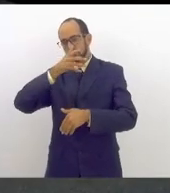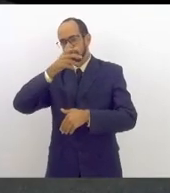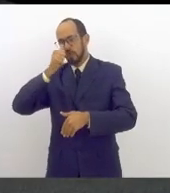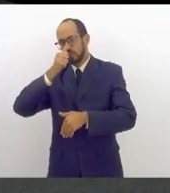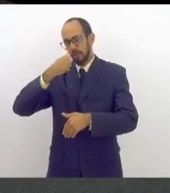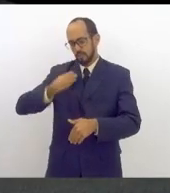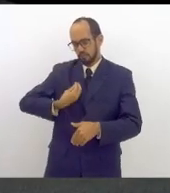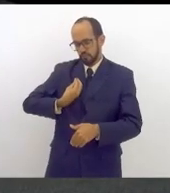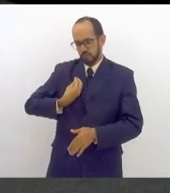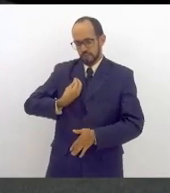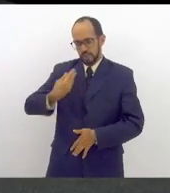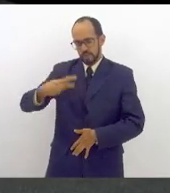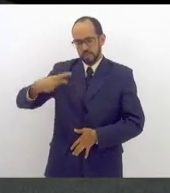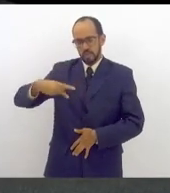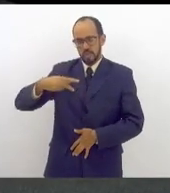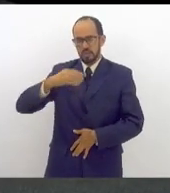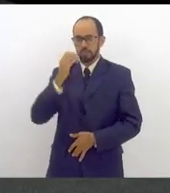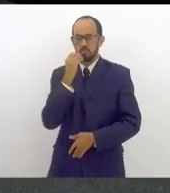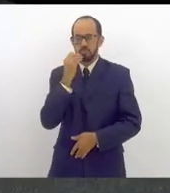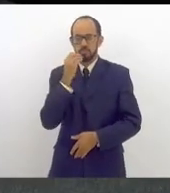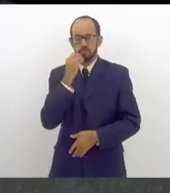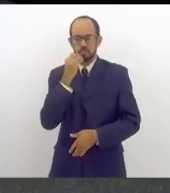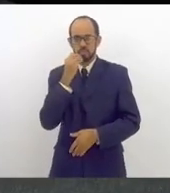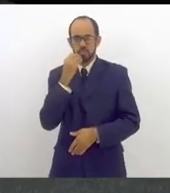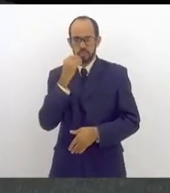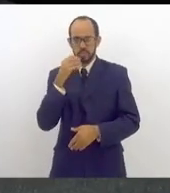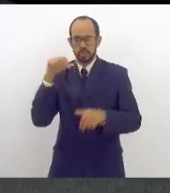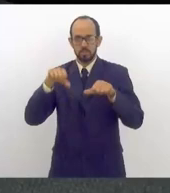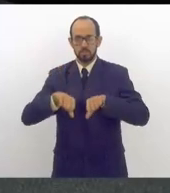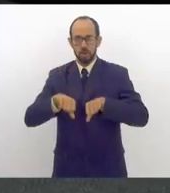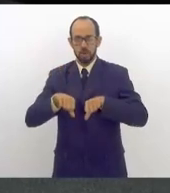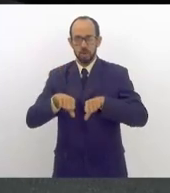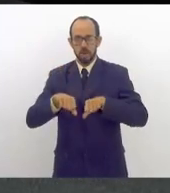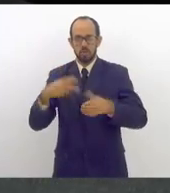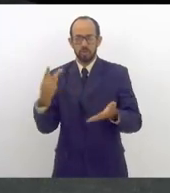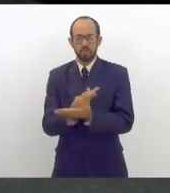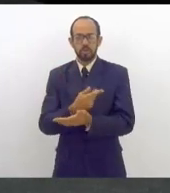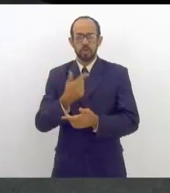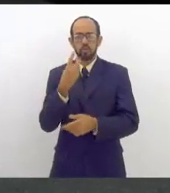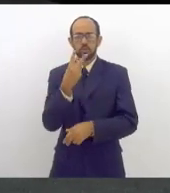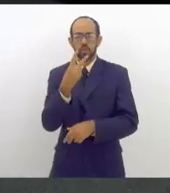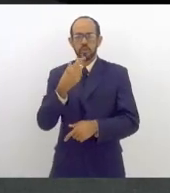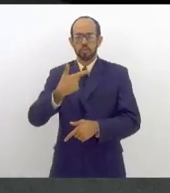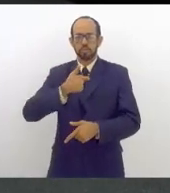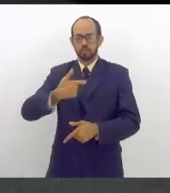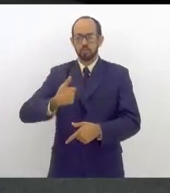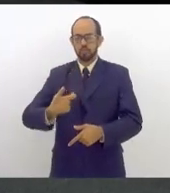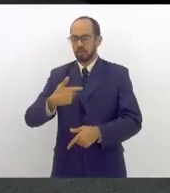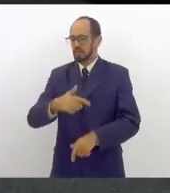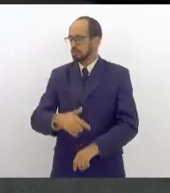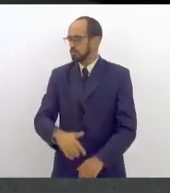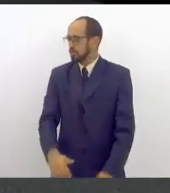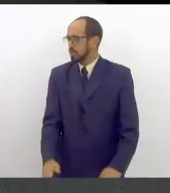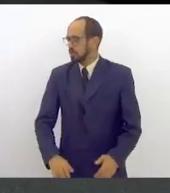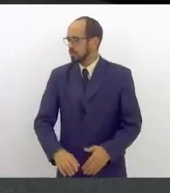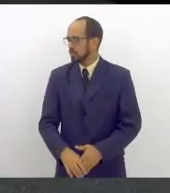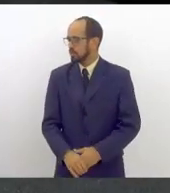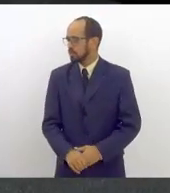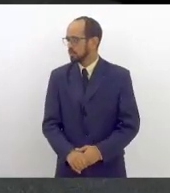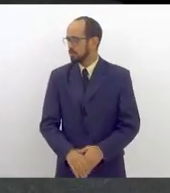senhor, porque poderia ter sido pior, o que Knoploch viu foram duas perfurações. E o que eu quero dizer com